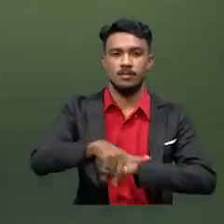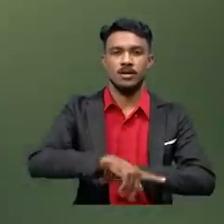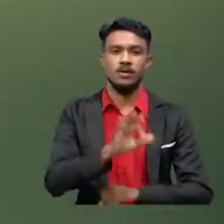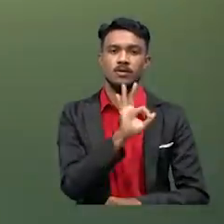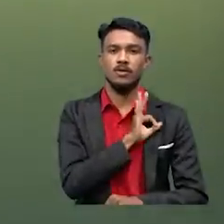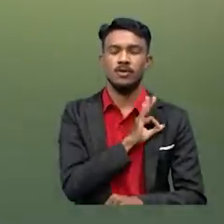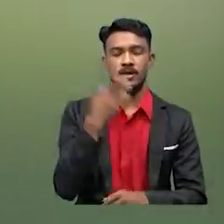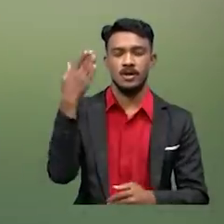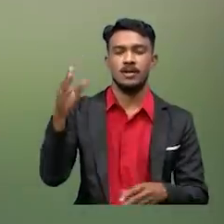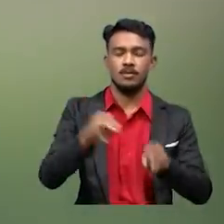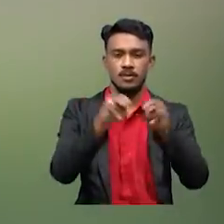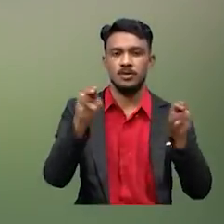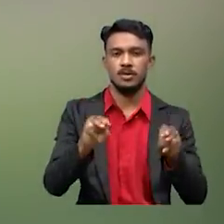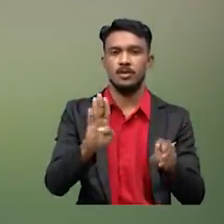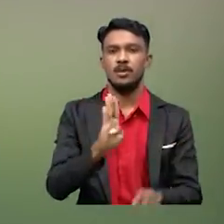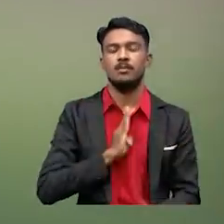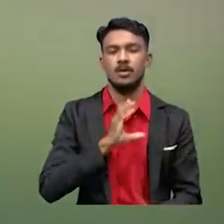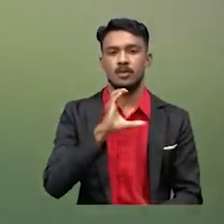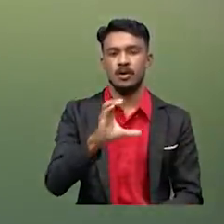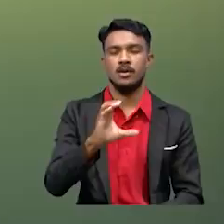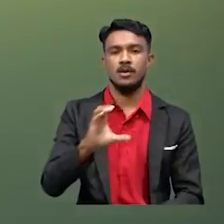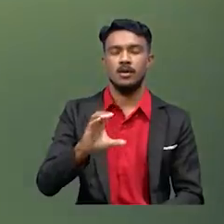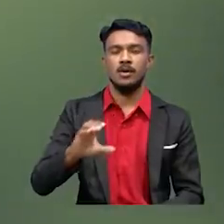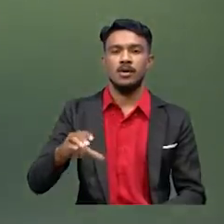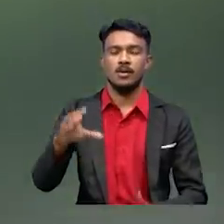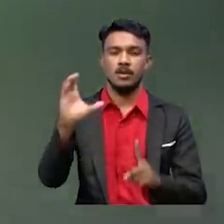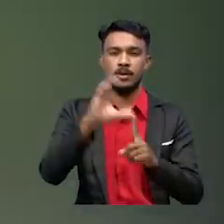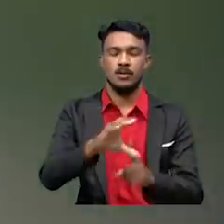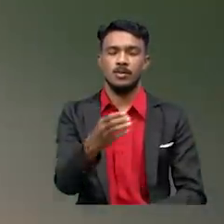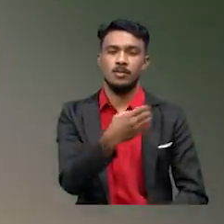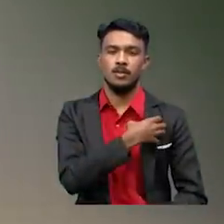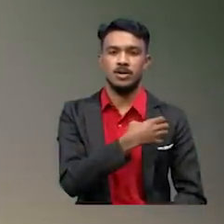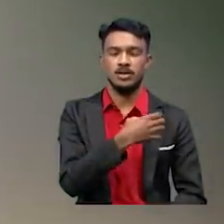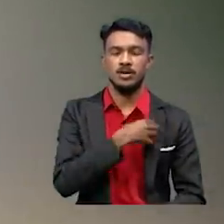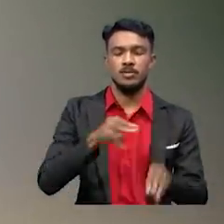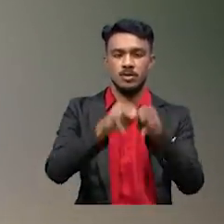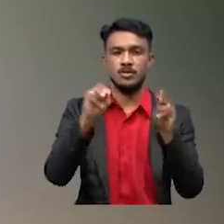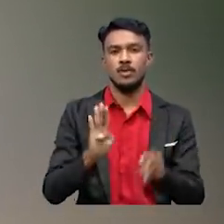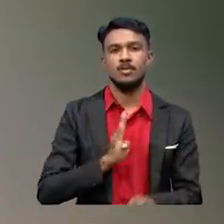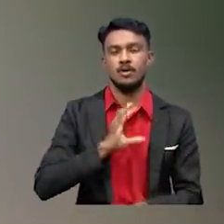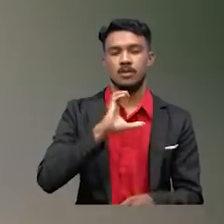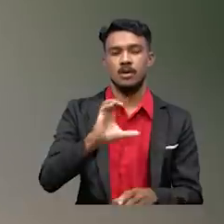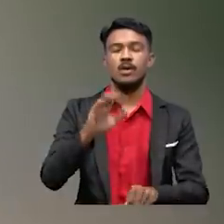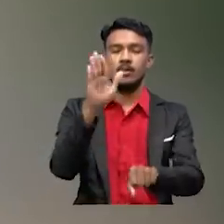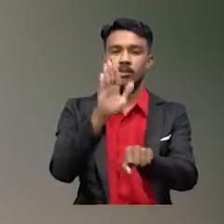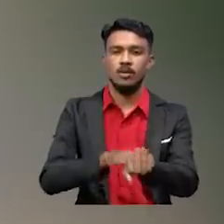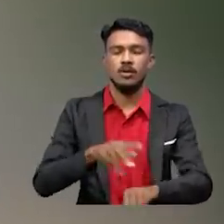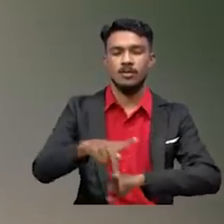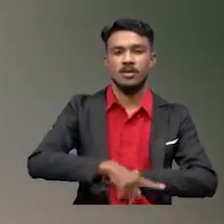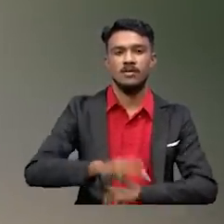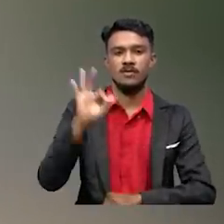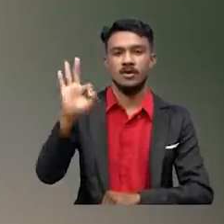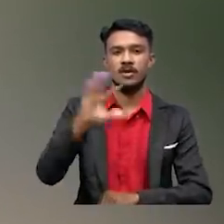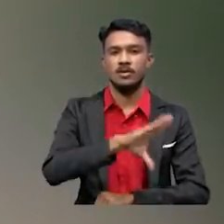Vila Antiga Baucau. Comando Penitele Município Baucau bolona tem sucesso se partido Fretilin Rokunto Ninian, por